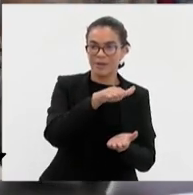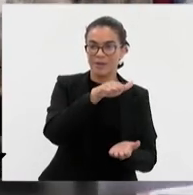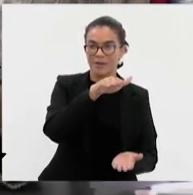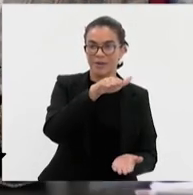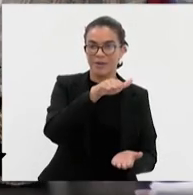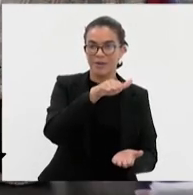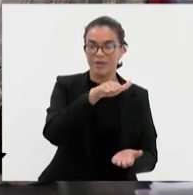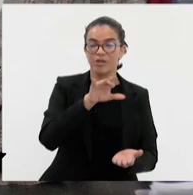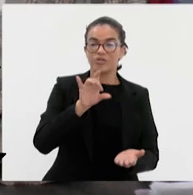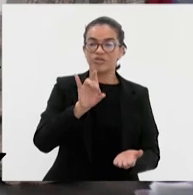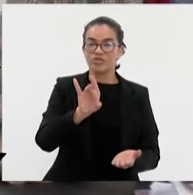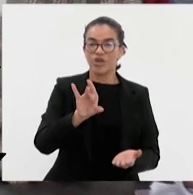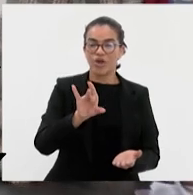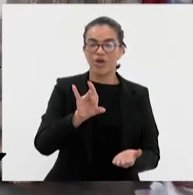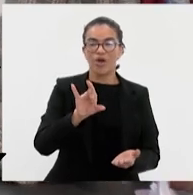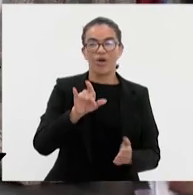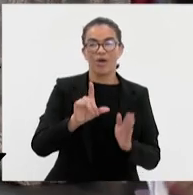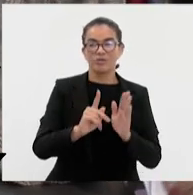bloco das ordinárias.